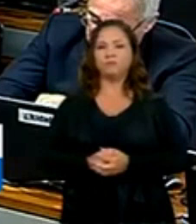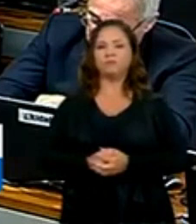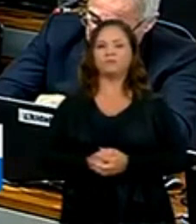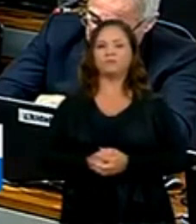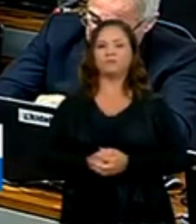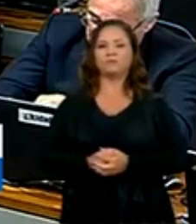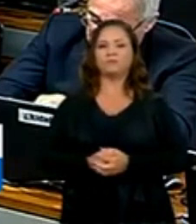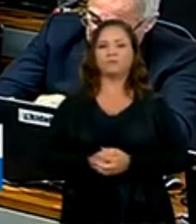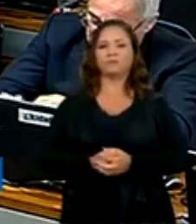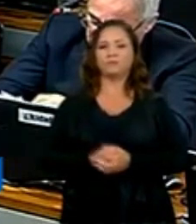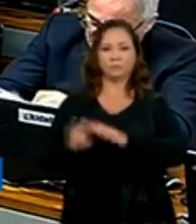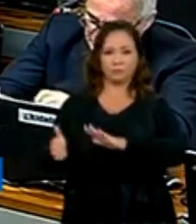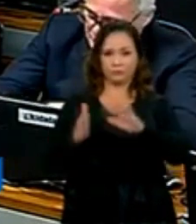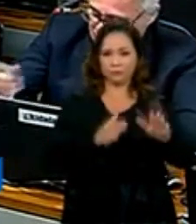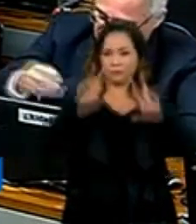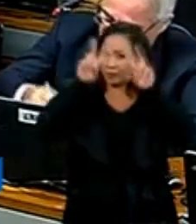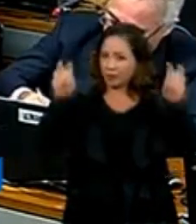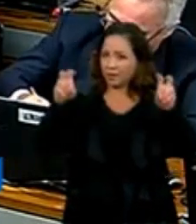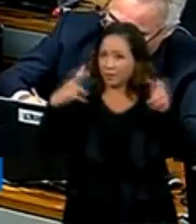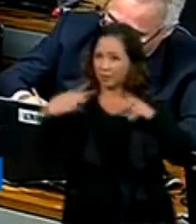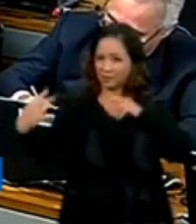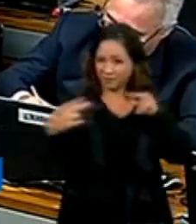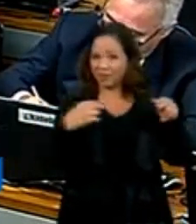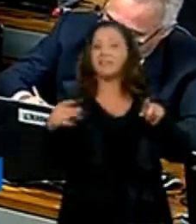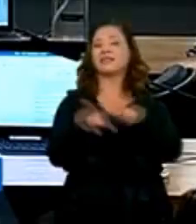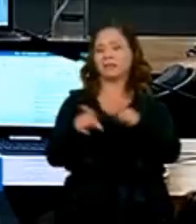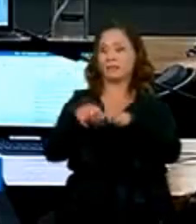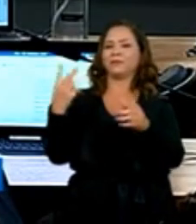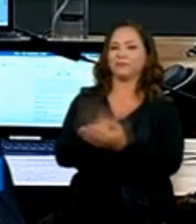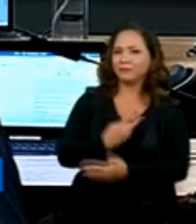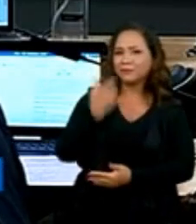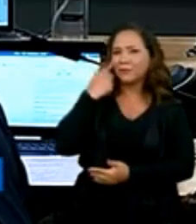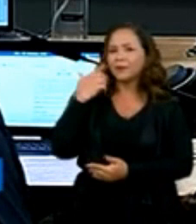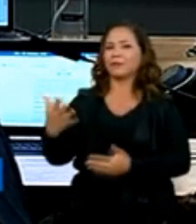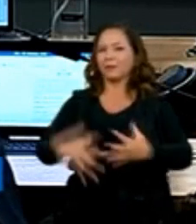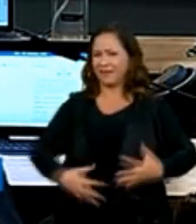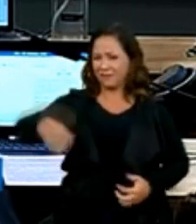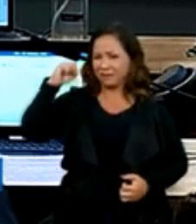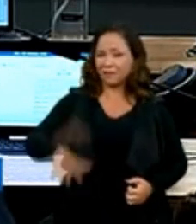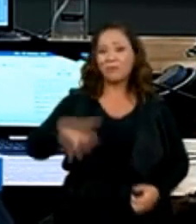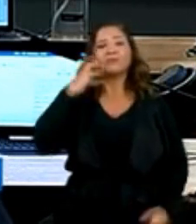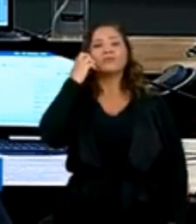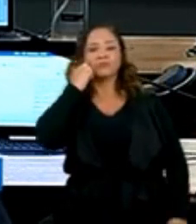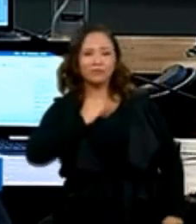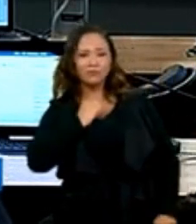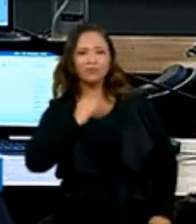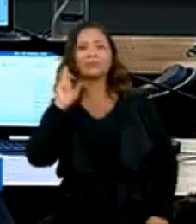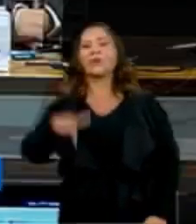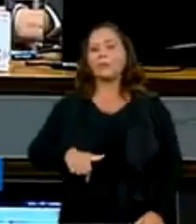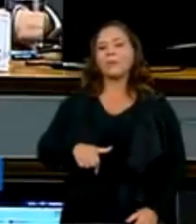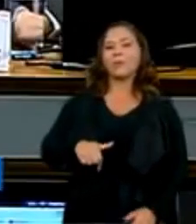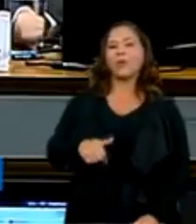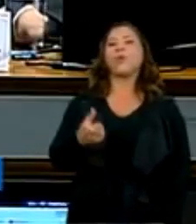O senador Jorge Seif, do PL, criticou a relação próxima de Zanin com Lula e partidos de esquerda. Quando o presidente da